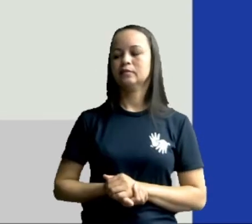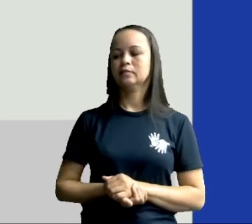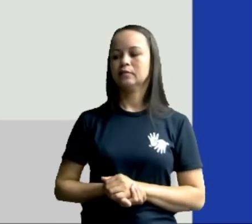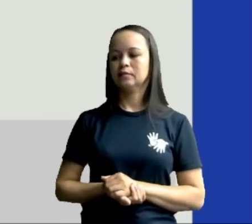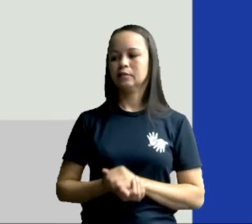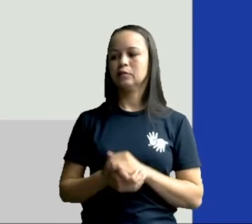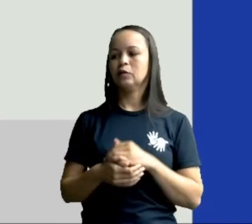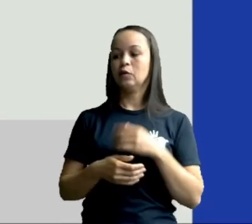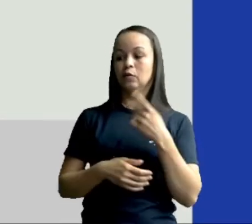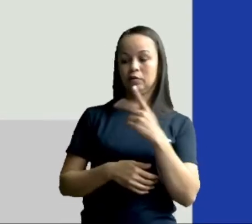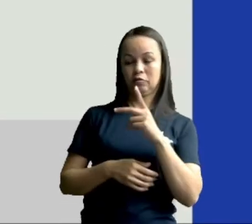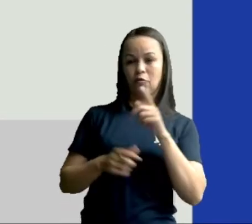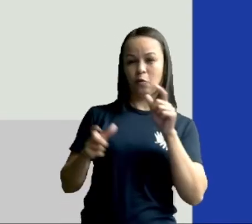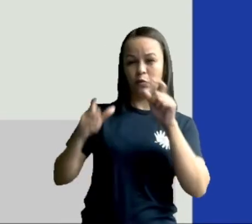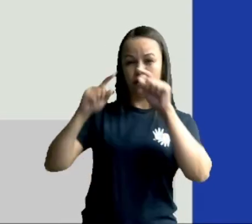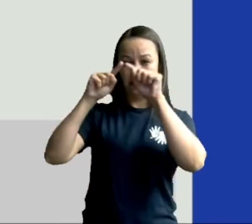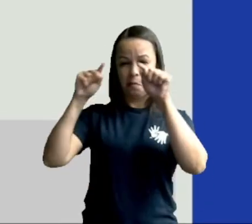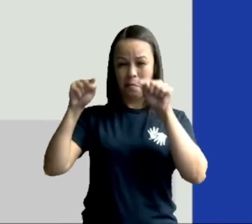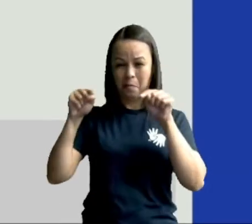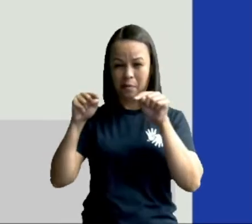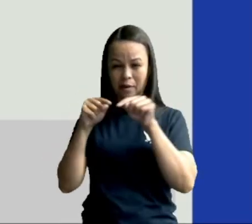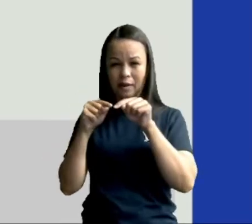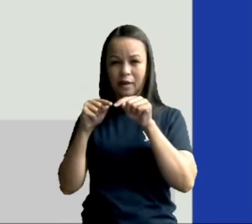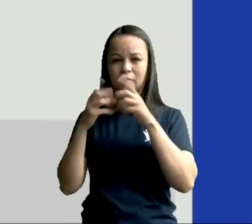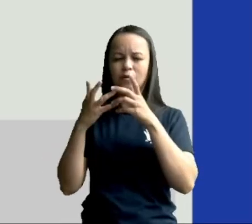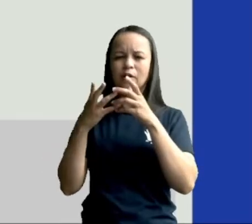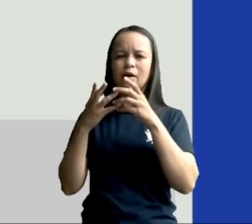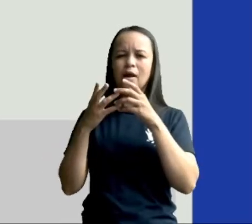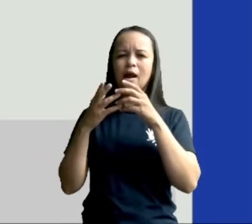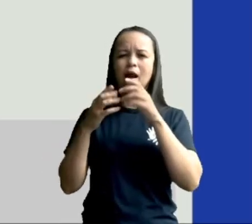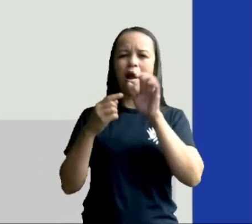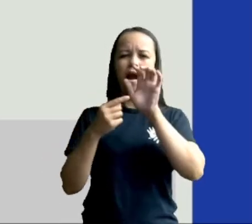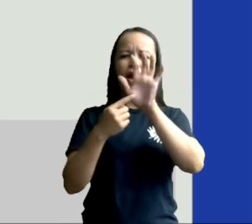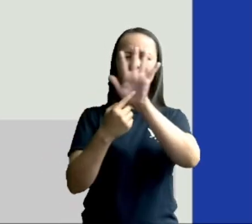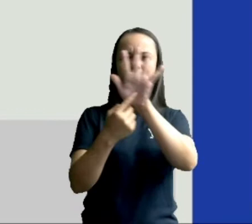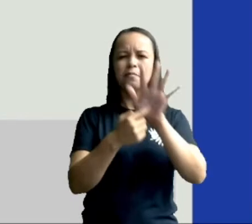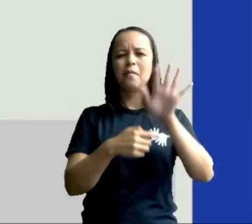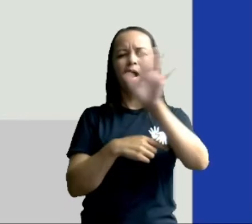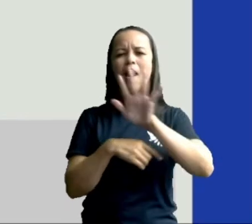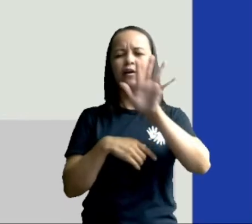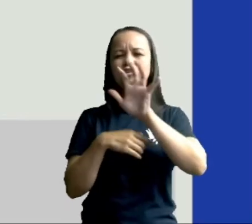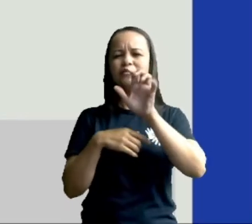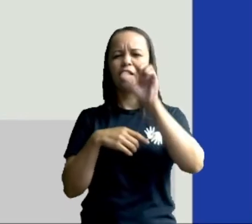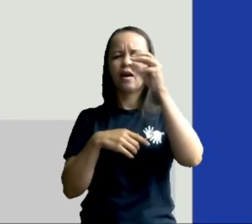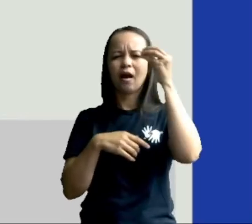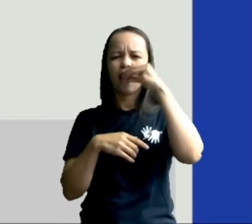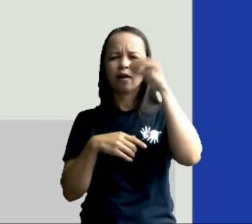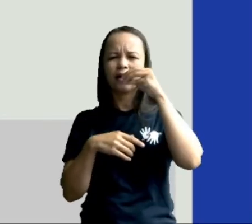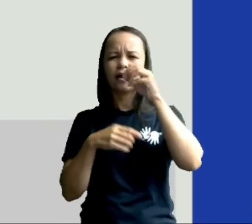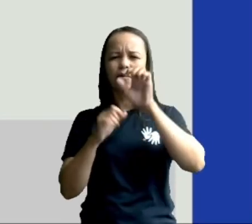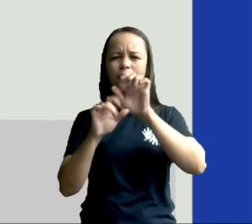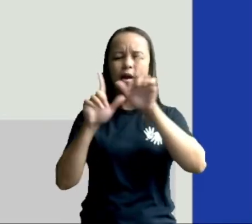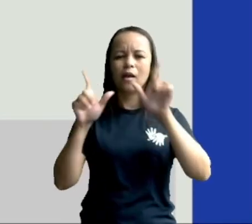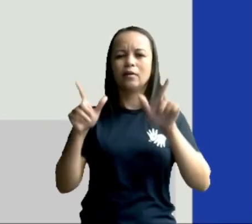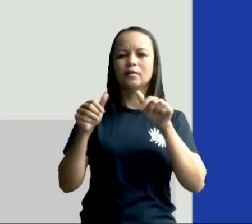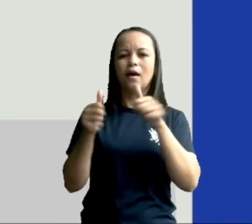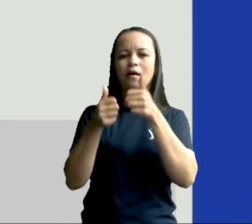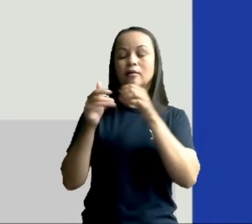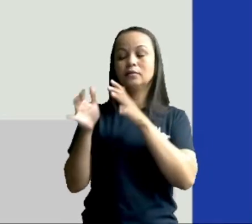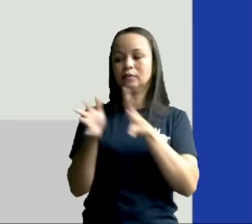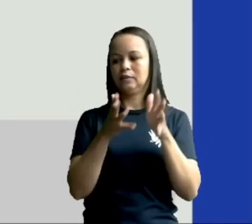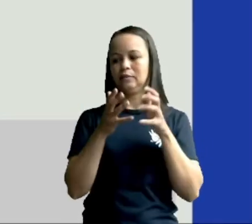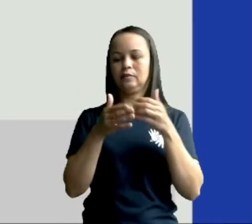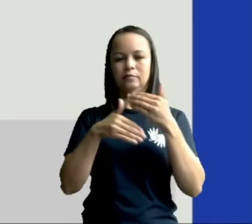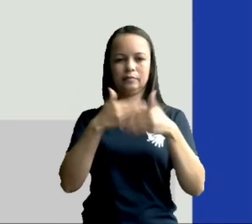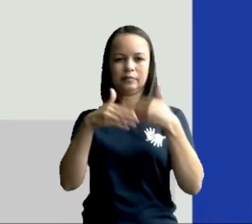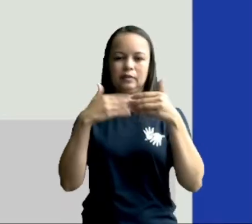fosse pequeno e as imagens de fraca qualidade, os componentes eletrônicos necessários requeriam grandes